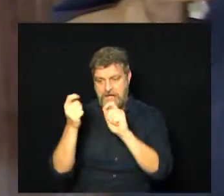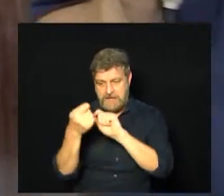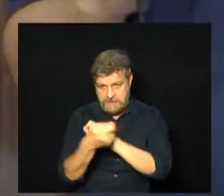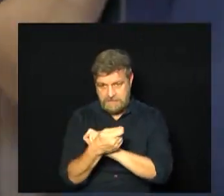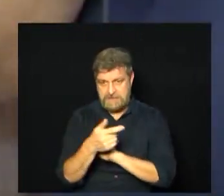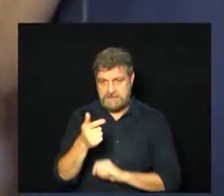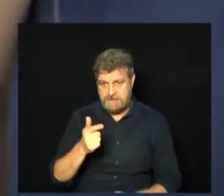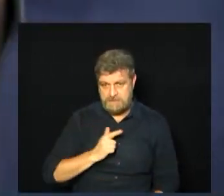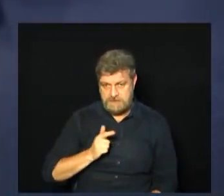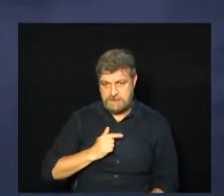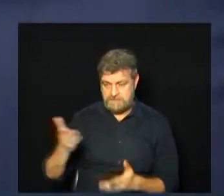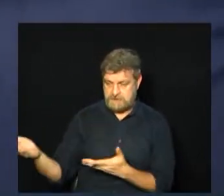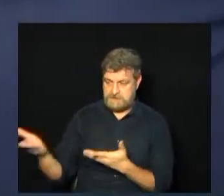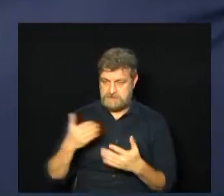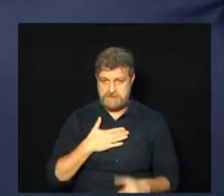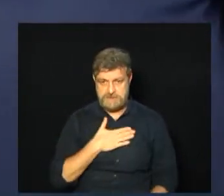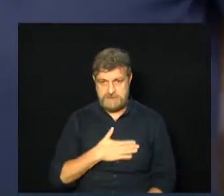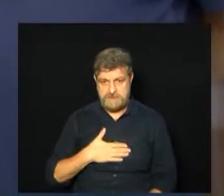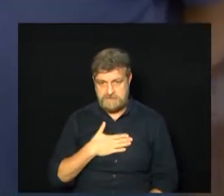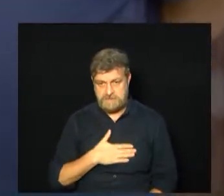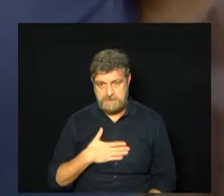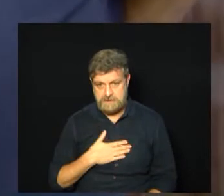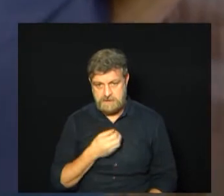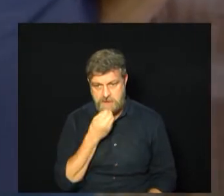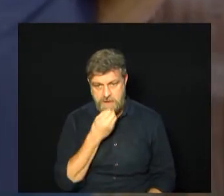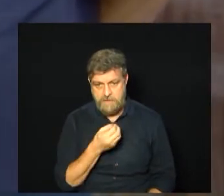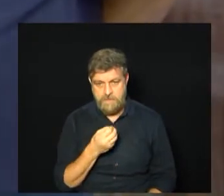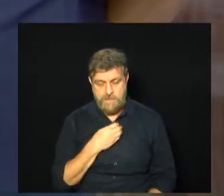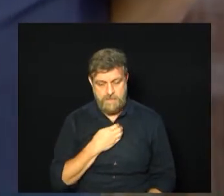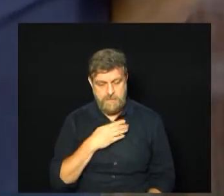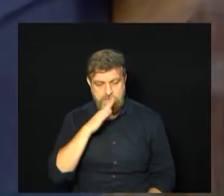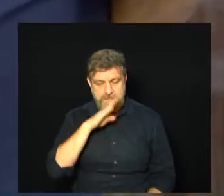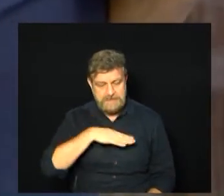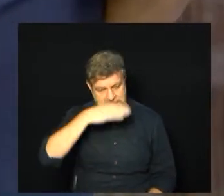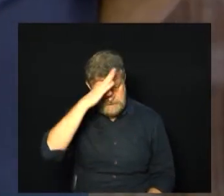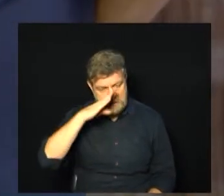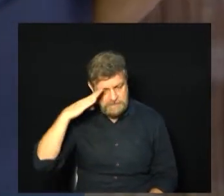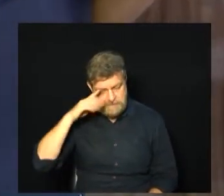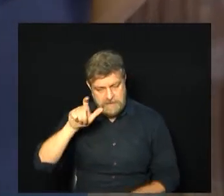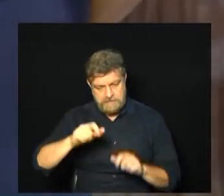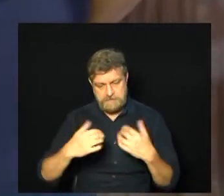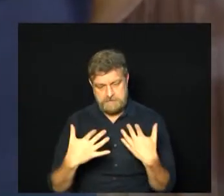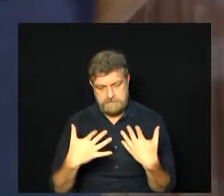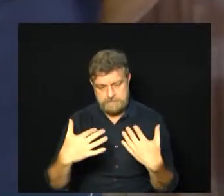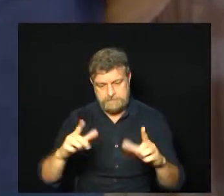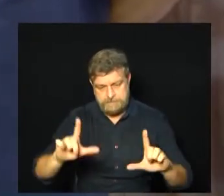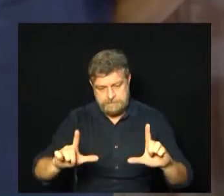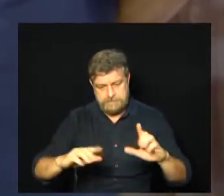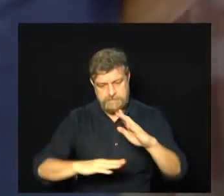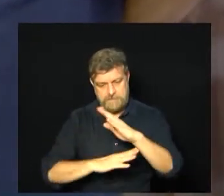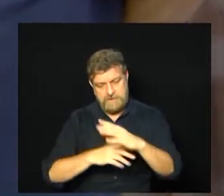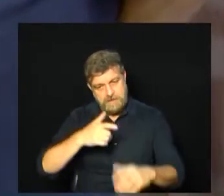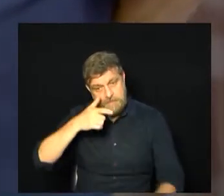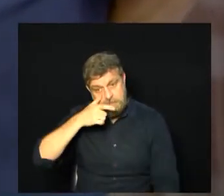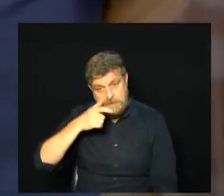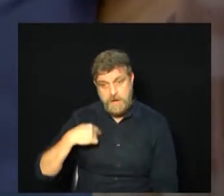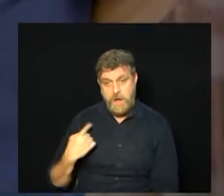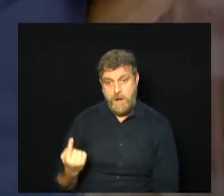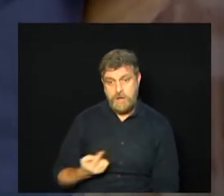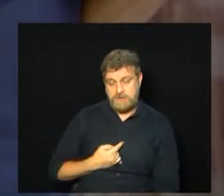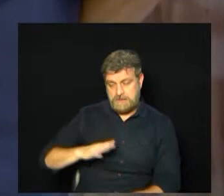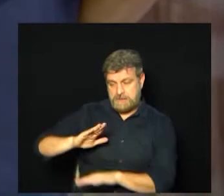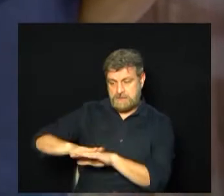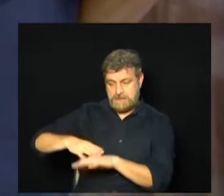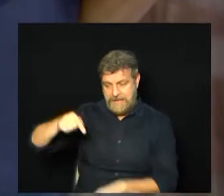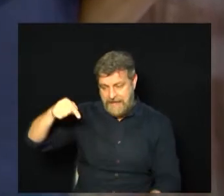Seja bem-vindo, boa tarde. Boa tarde, Mari, boa tarde, telespectadores da TV Câmara. Então, o que nós fizemos na rede